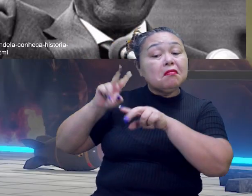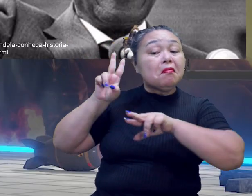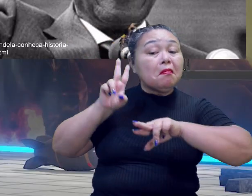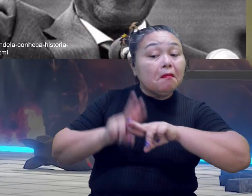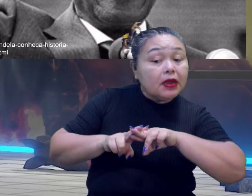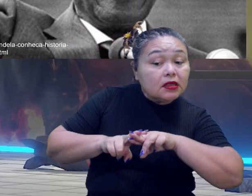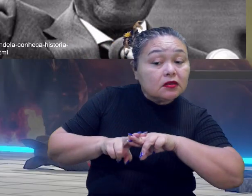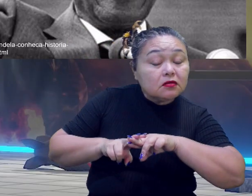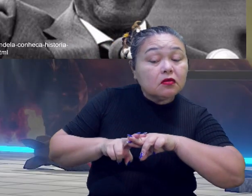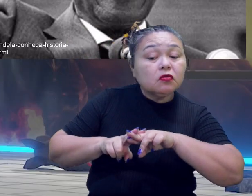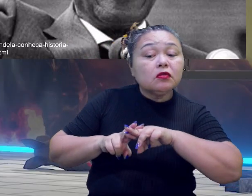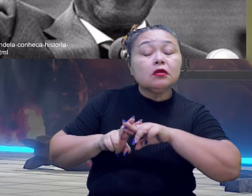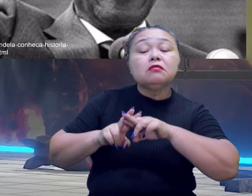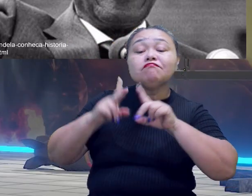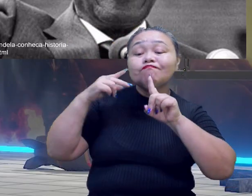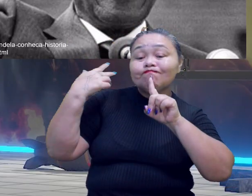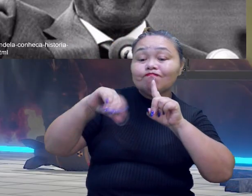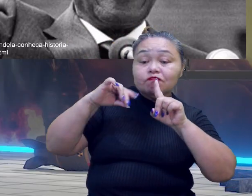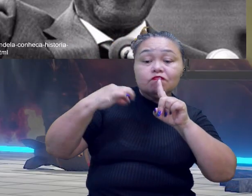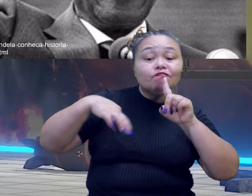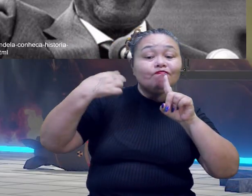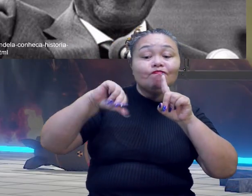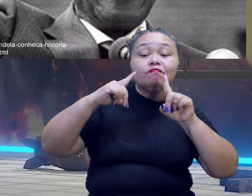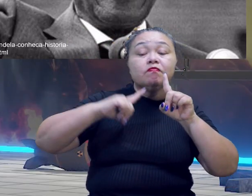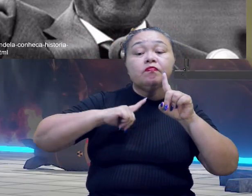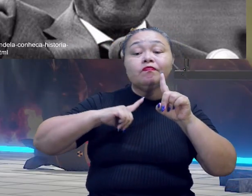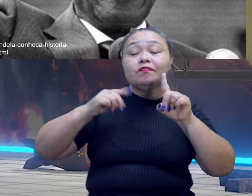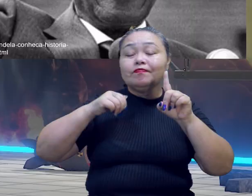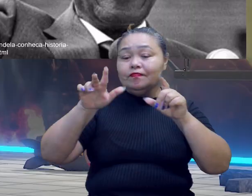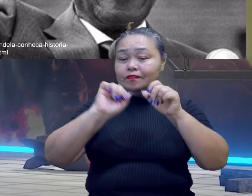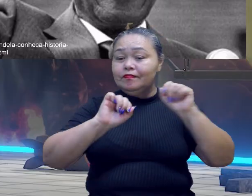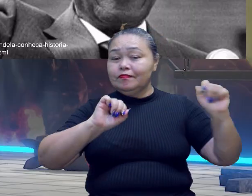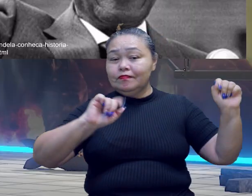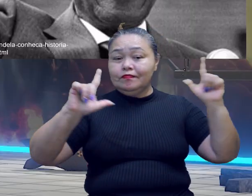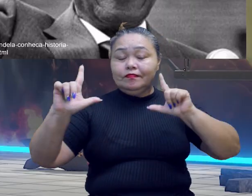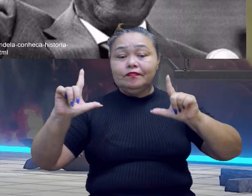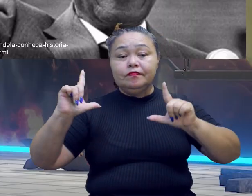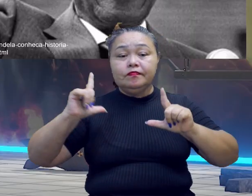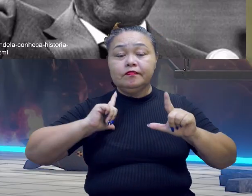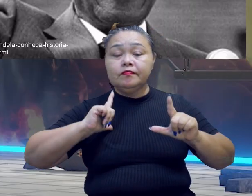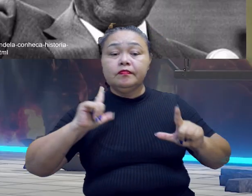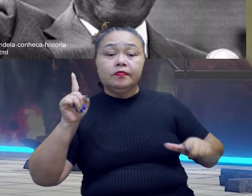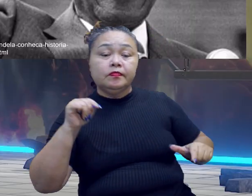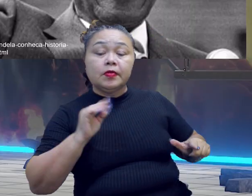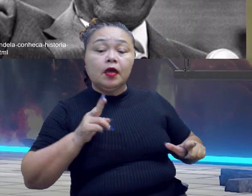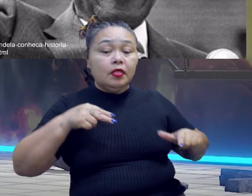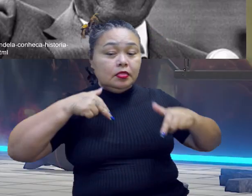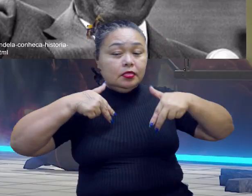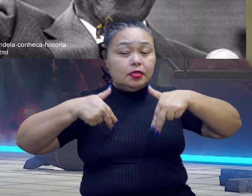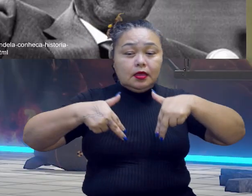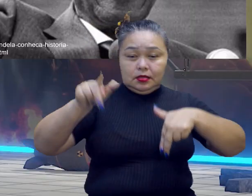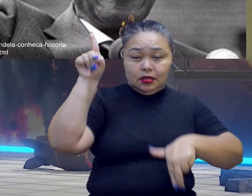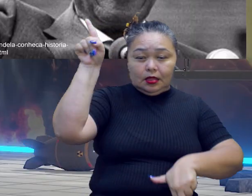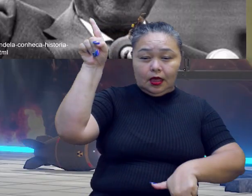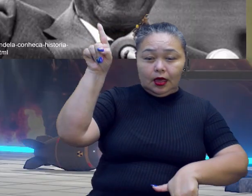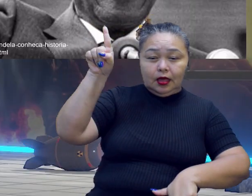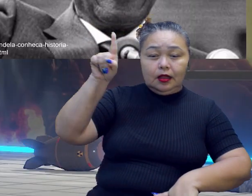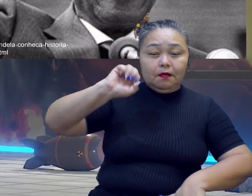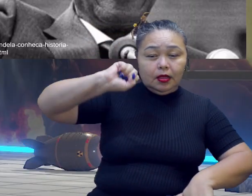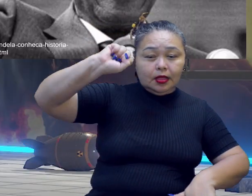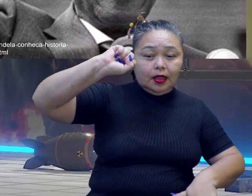preso, torturado. Tem uma cena que Nelson Mandela ele está entrando no